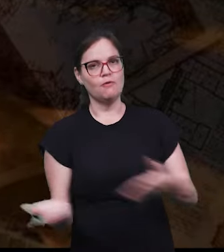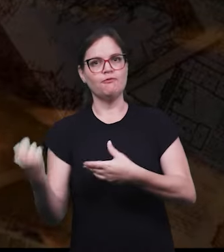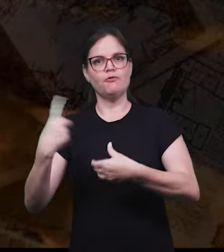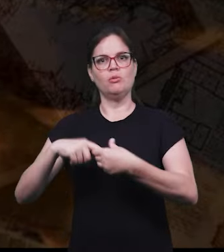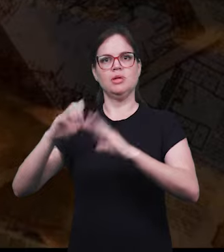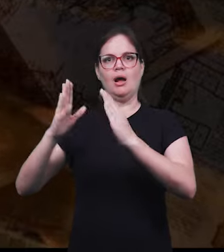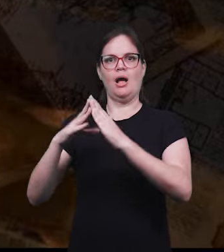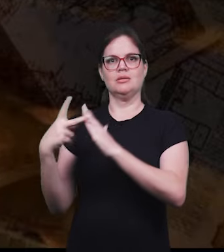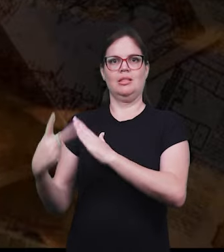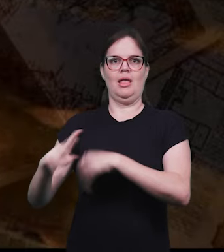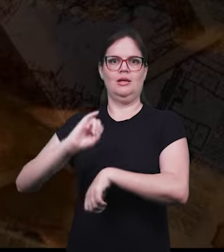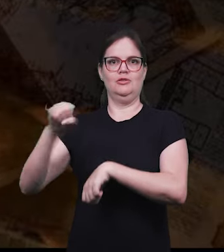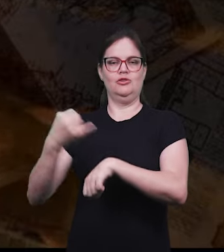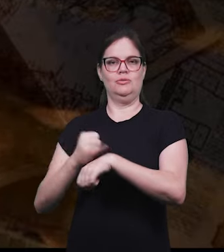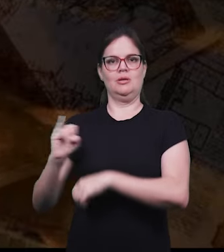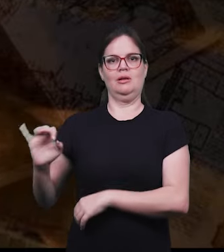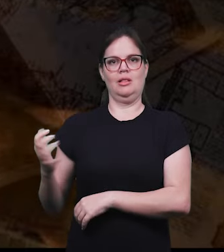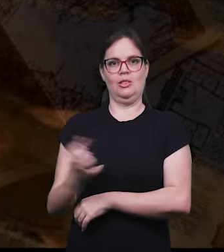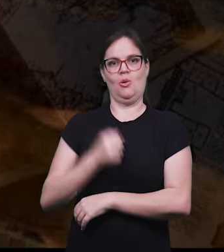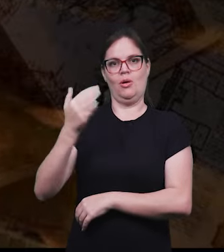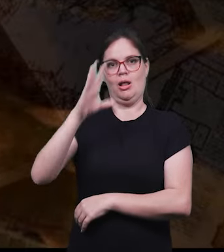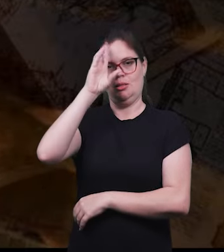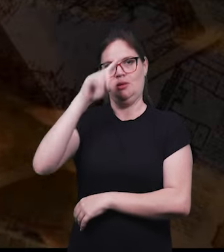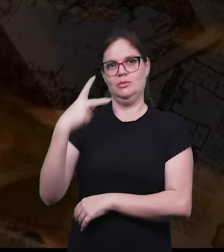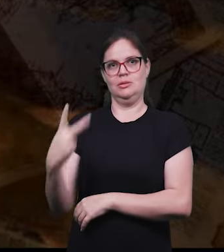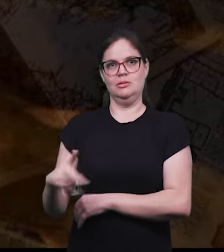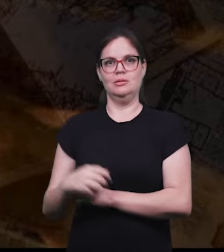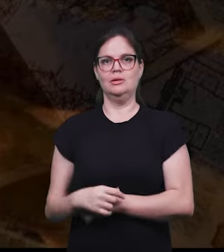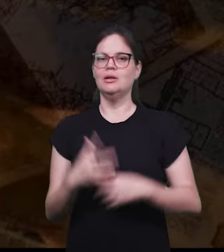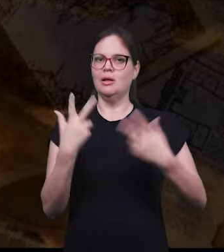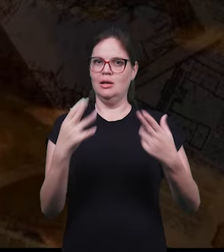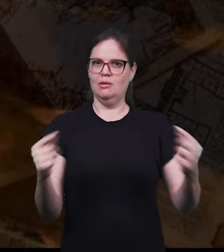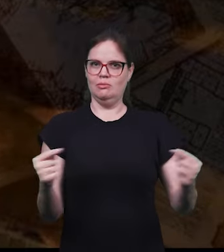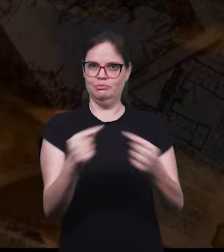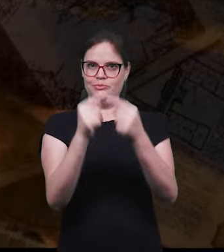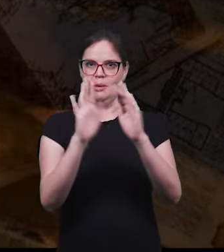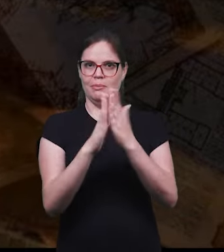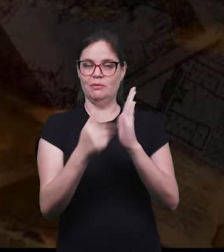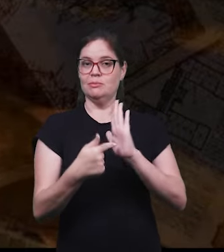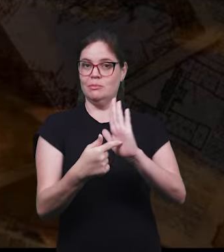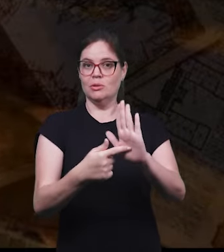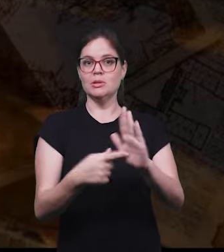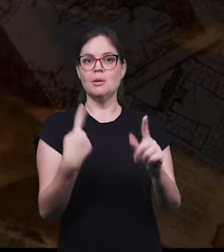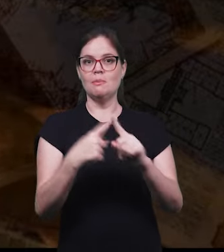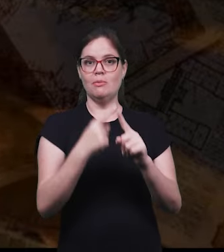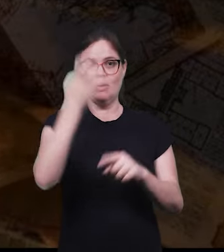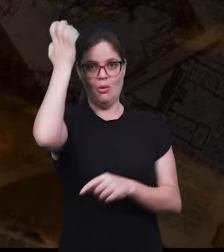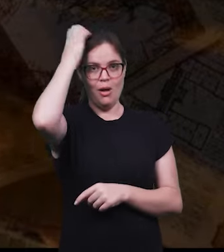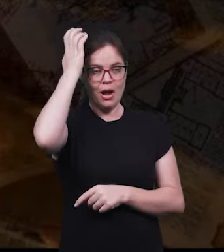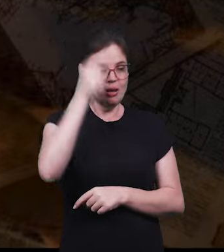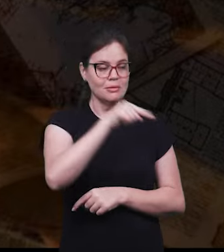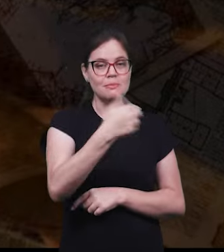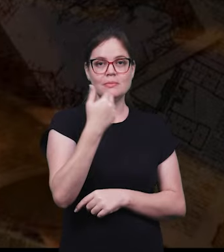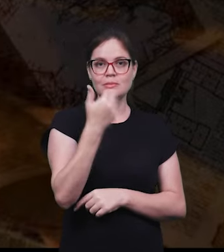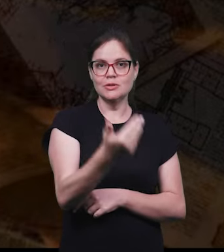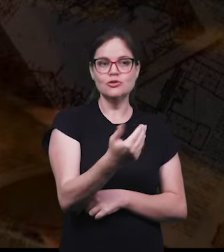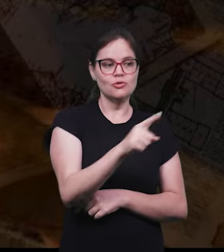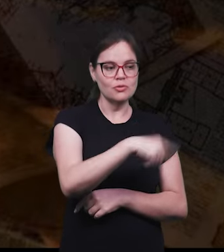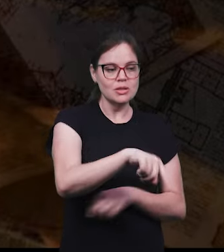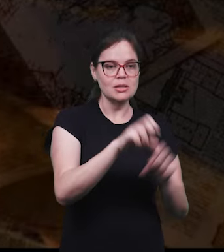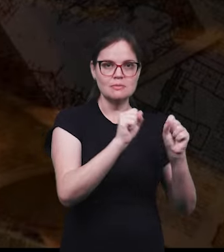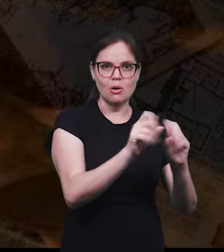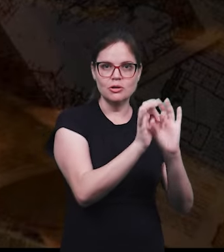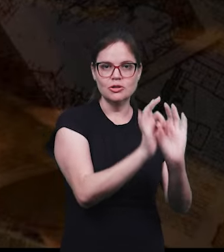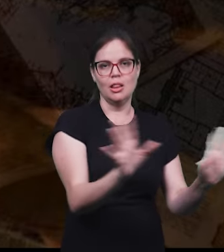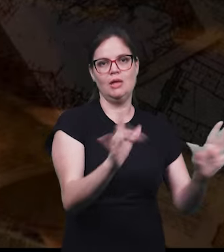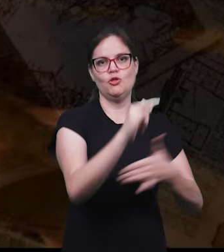deuses. Exatamente como fala a Bíblia, que Ciro permitiu que o povo hebreu voltasse do exílio